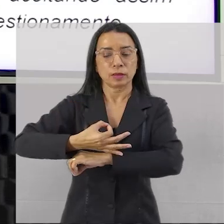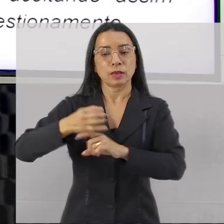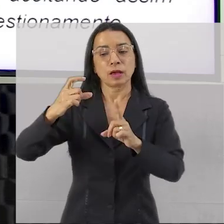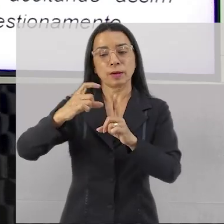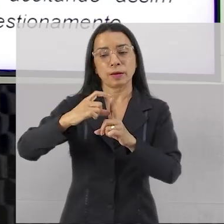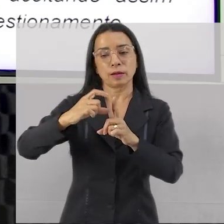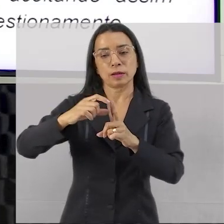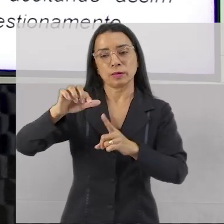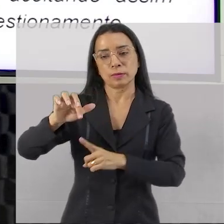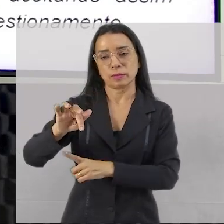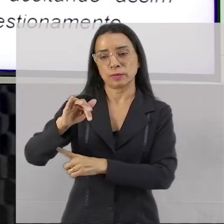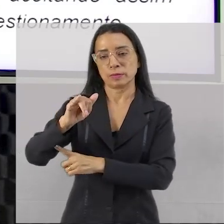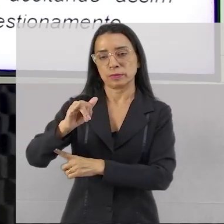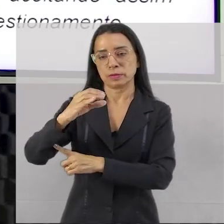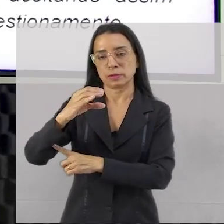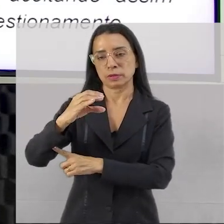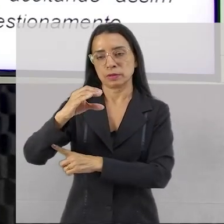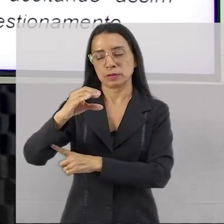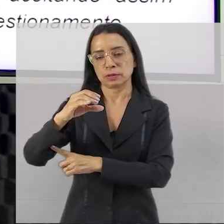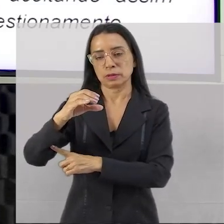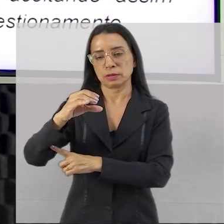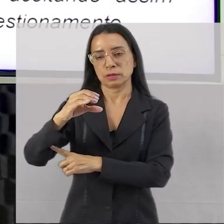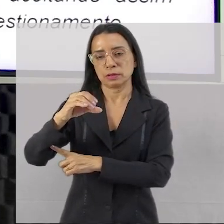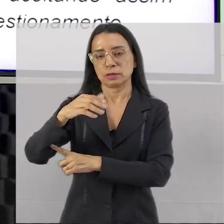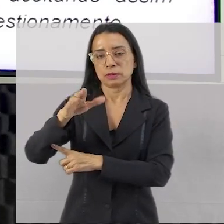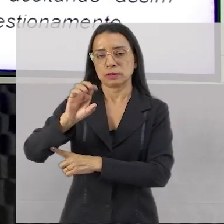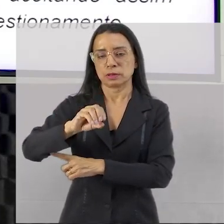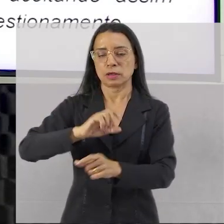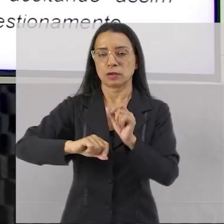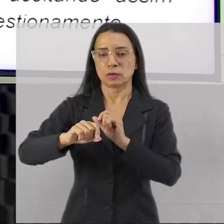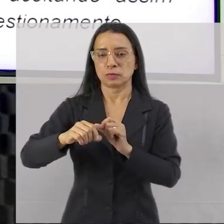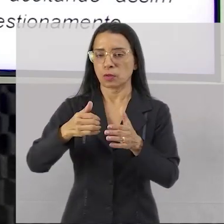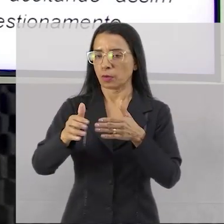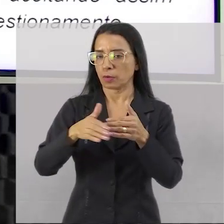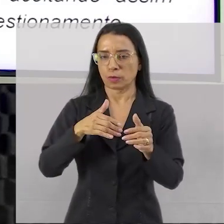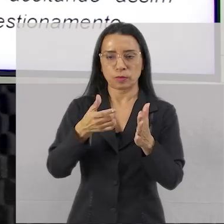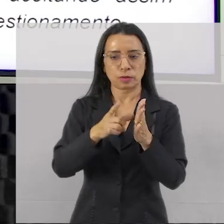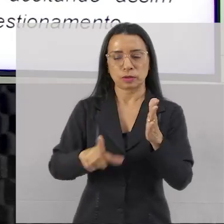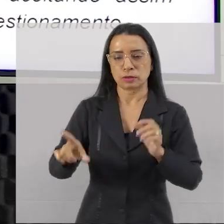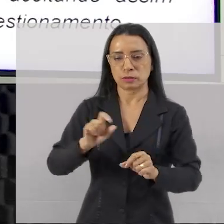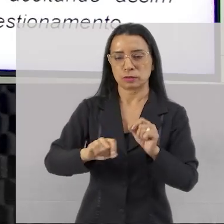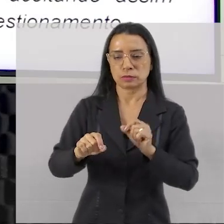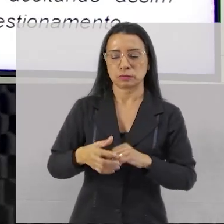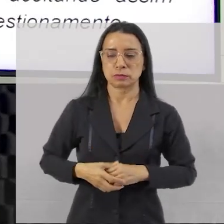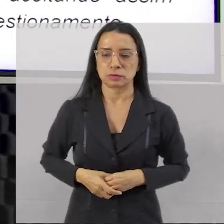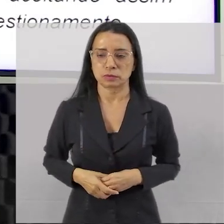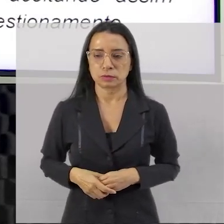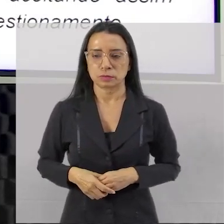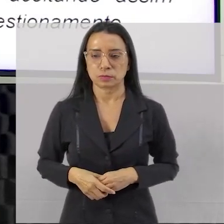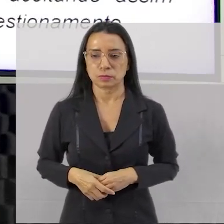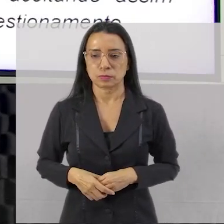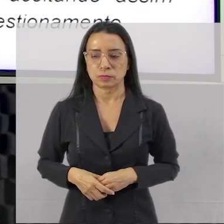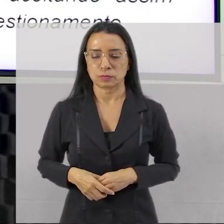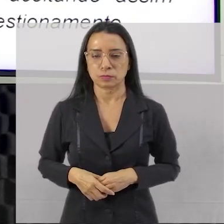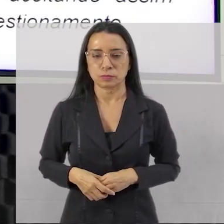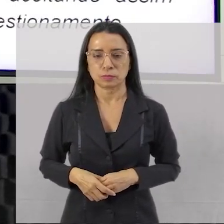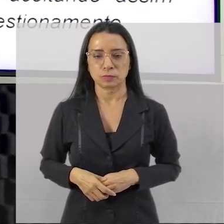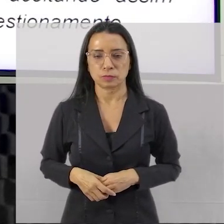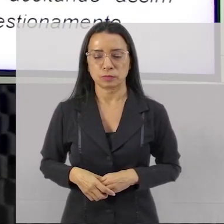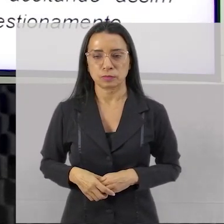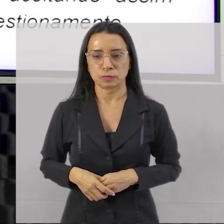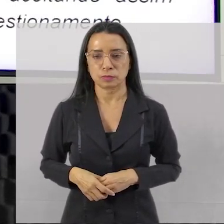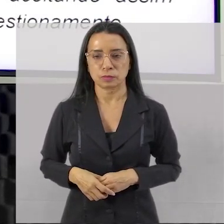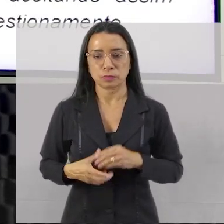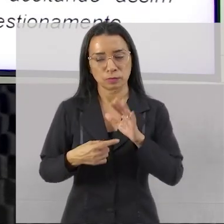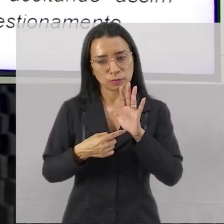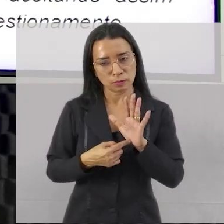palavra no tema, tá? A literatura de ficção, não era qualquer literatura, era literatura de ficção, beleza?